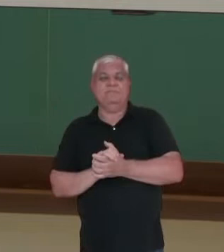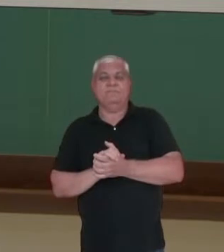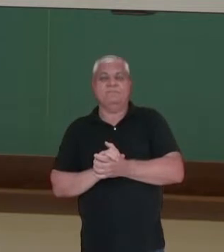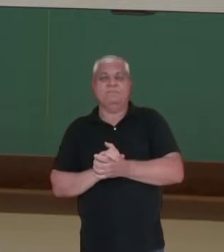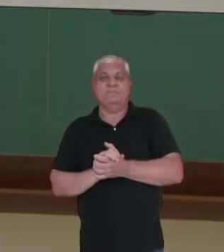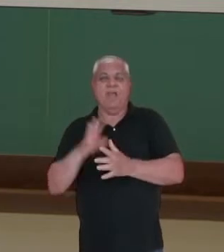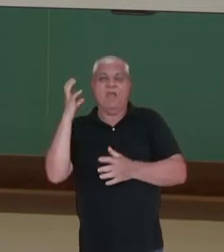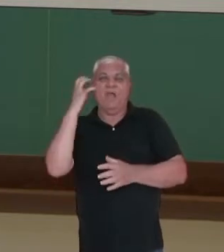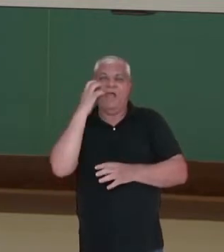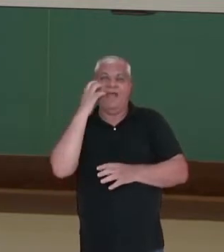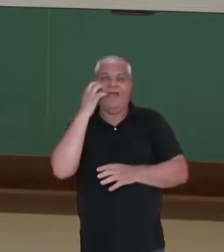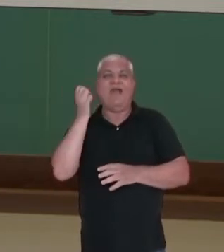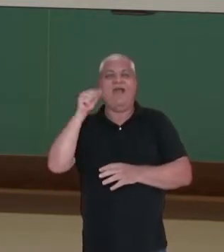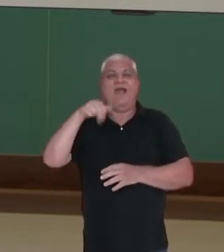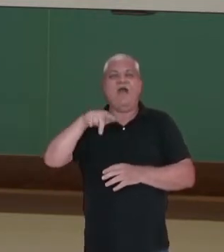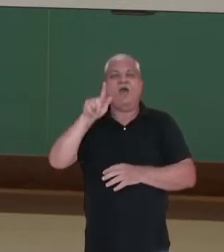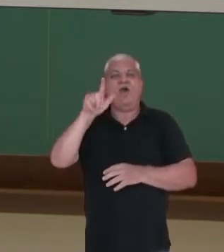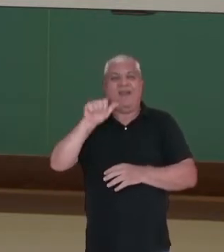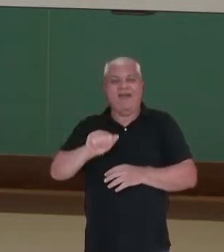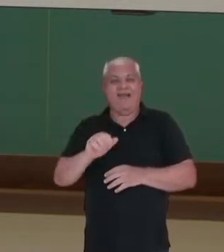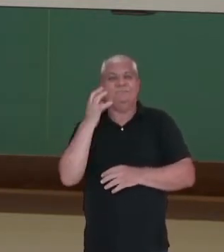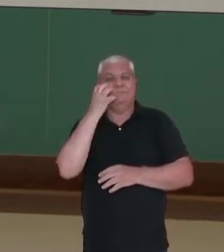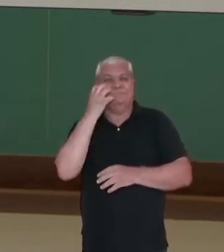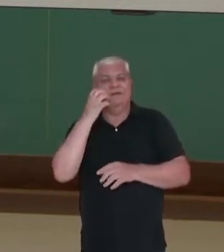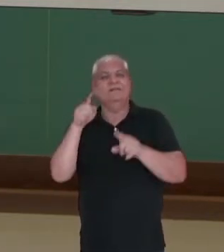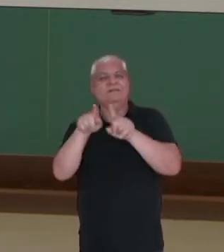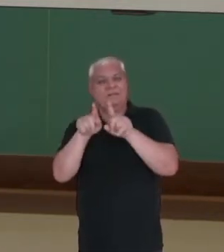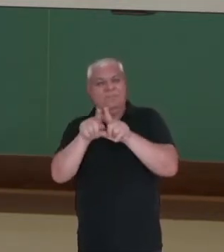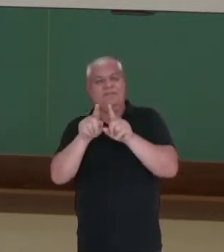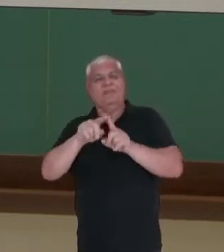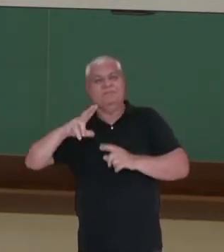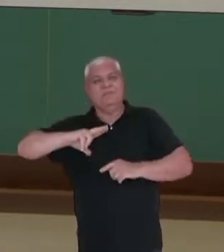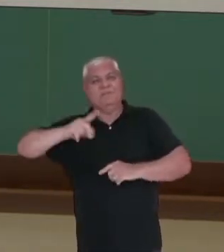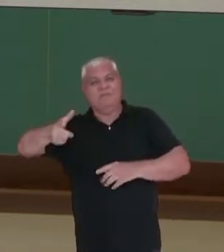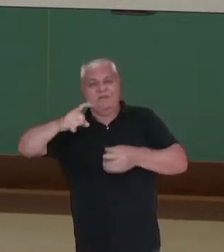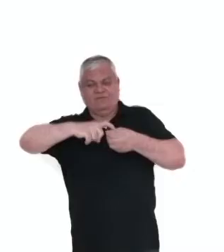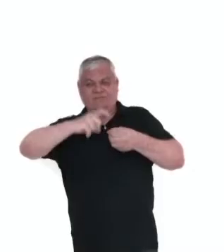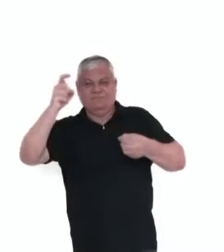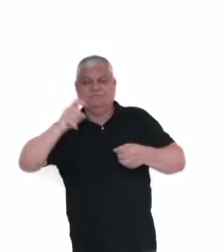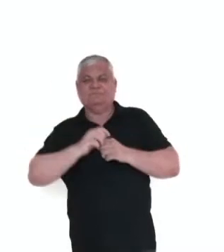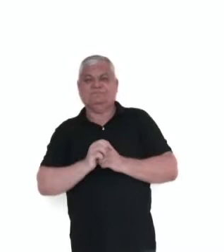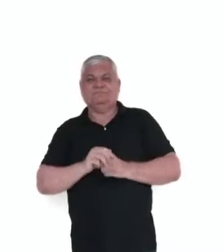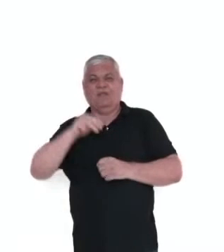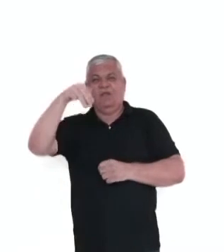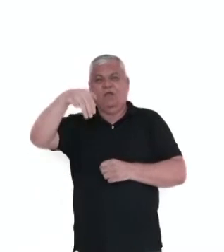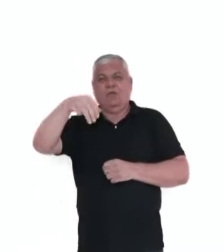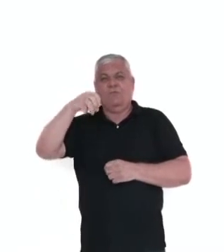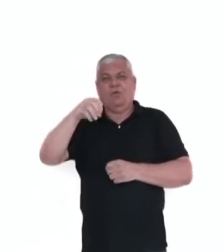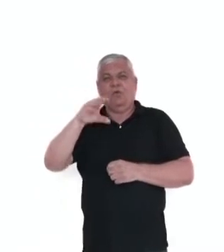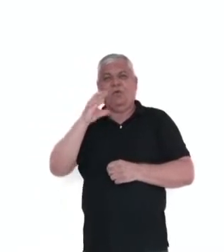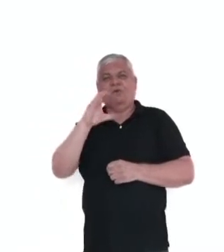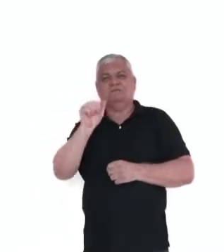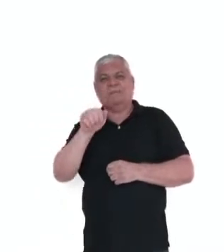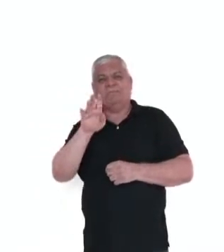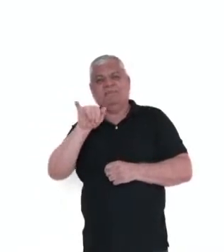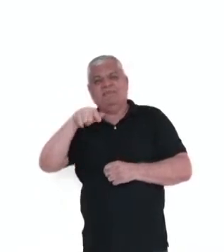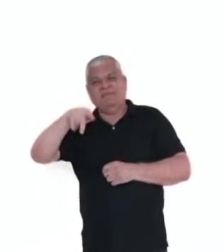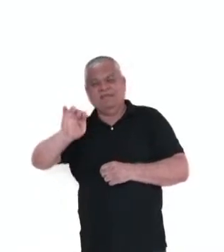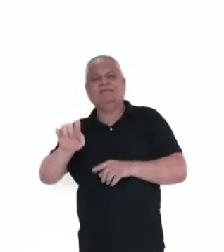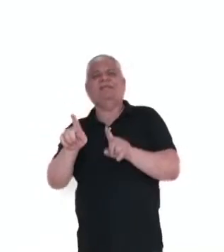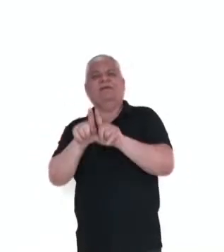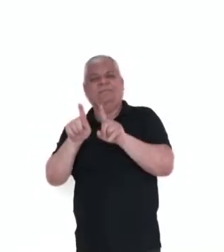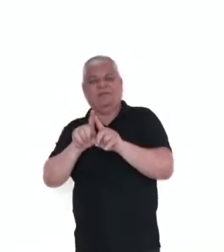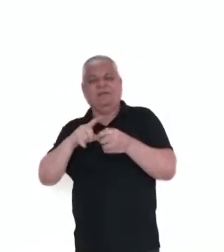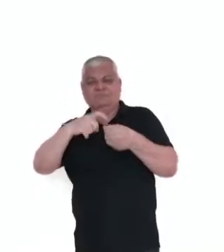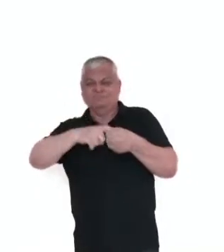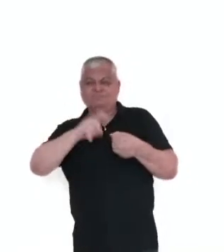que foi independente aí de Portugal, teve que pegar em armas para isso, né? Moçambique também, né, em 1975.